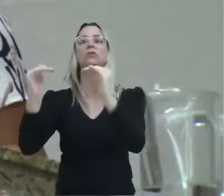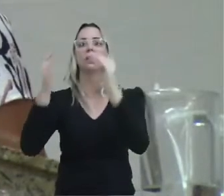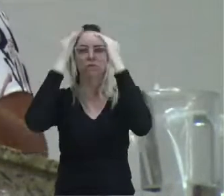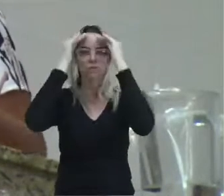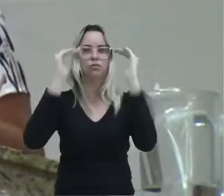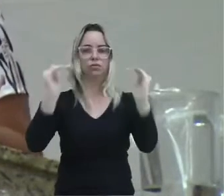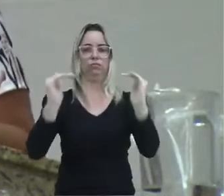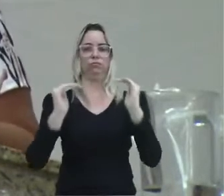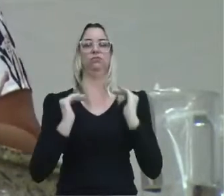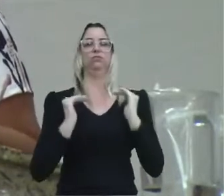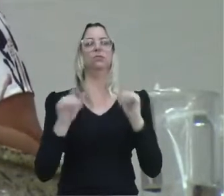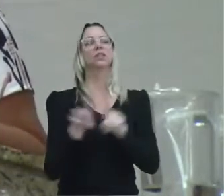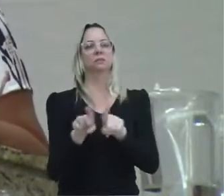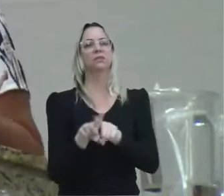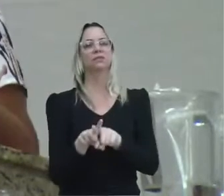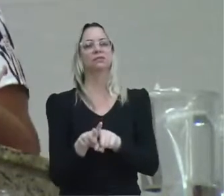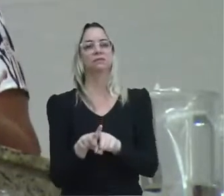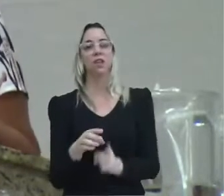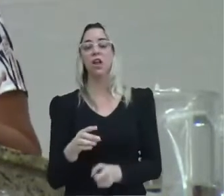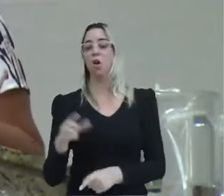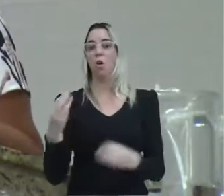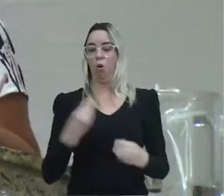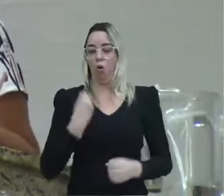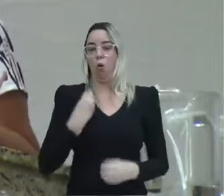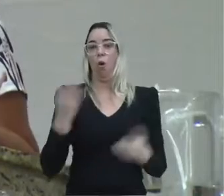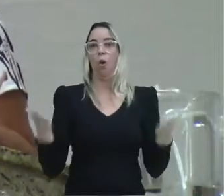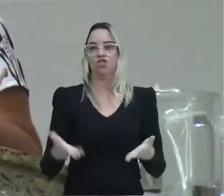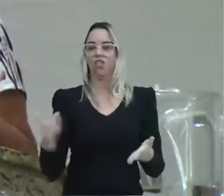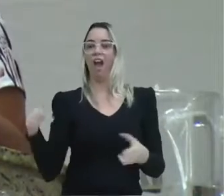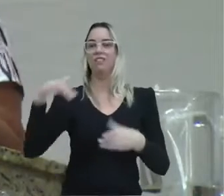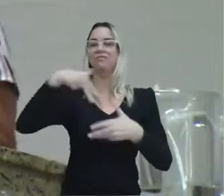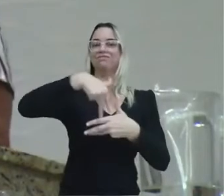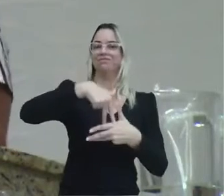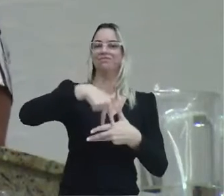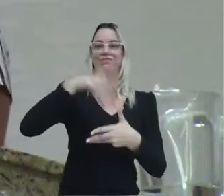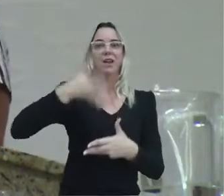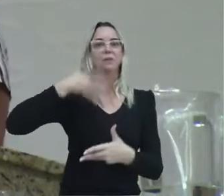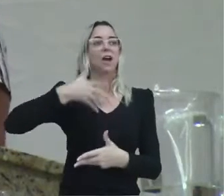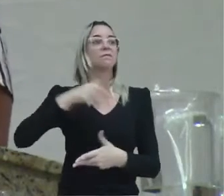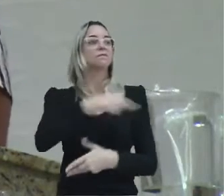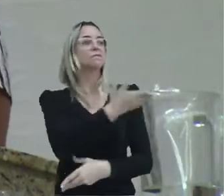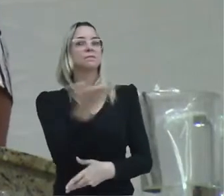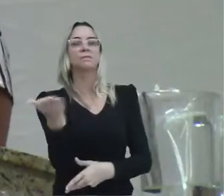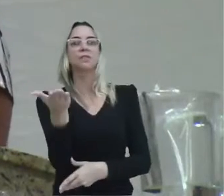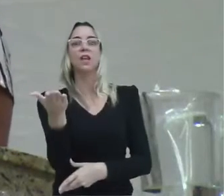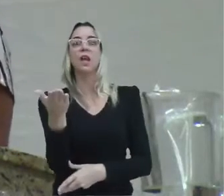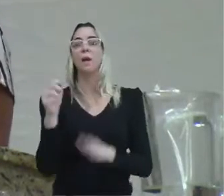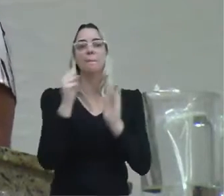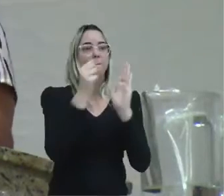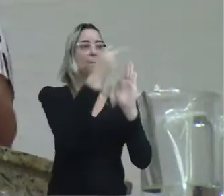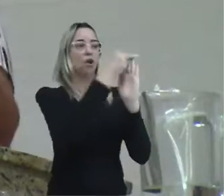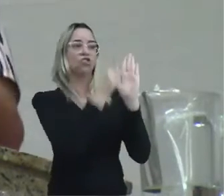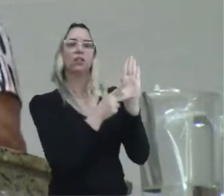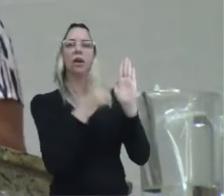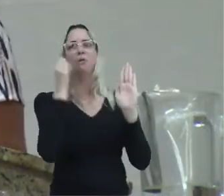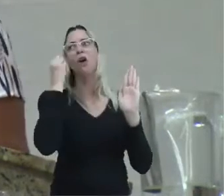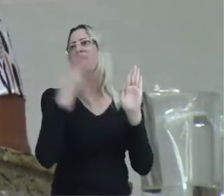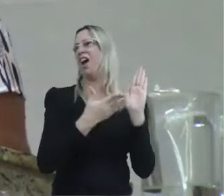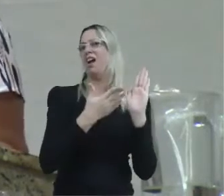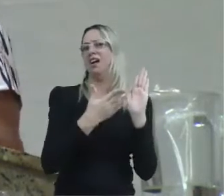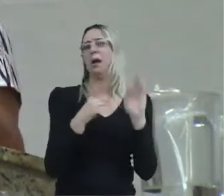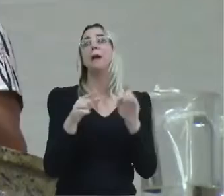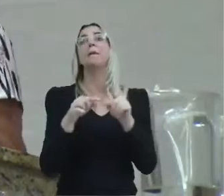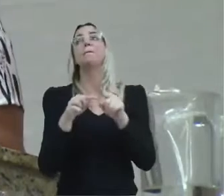respeito. Nossa vinda aqui é somente para dizer a vocês que vocês podem até aprovar o projeto, mas antes